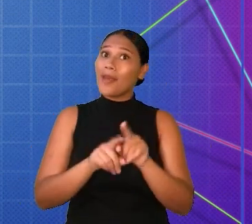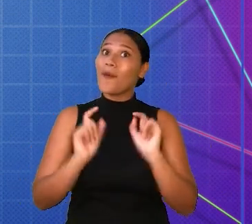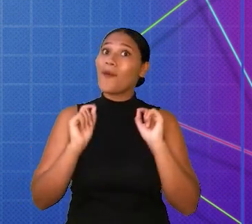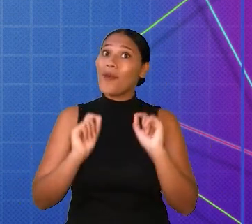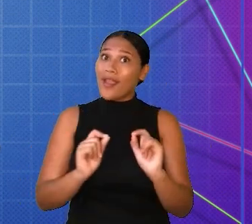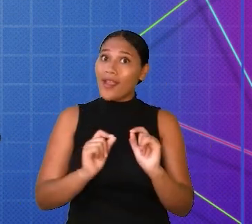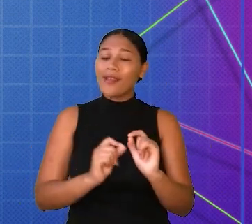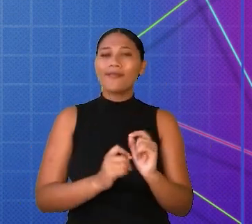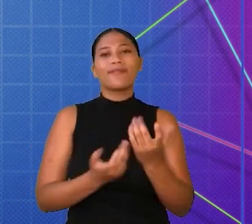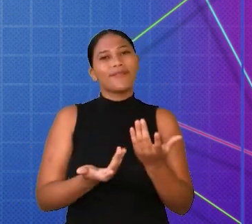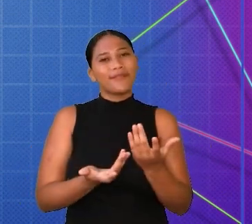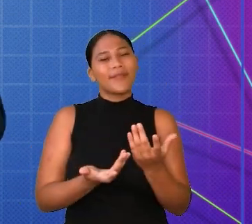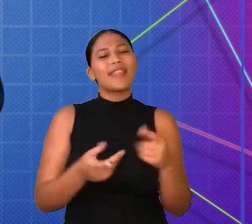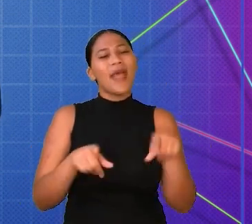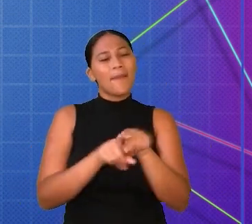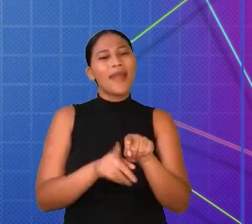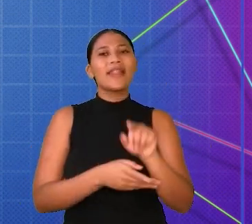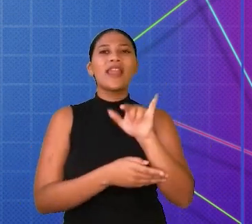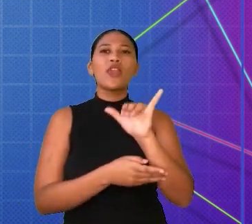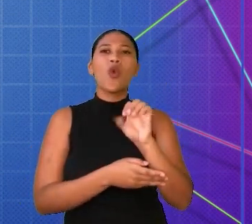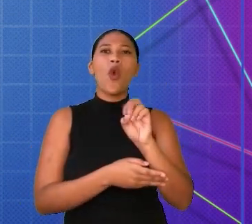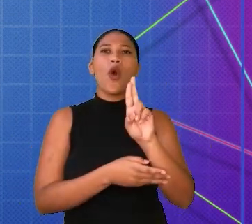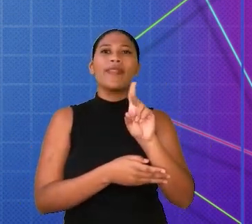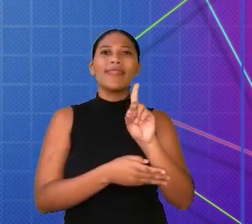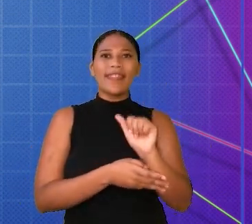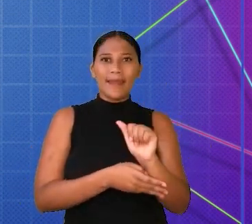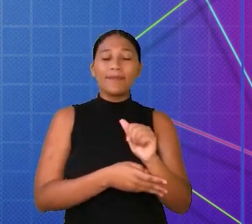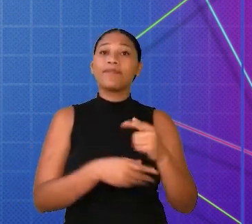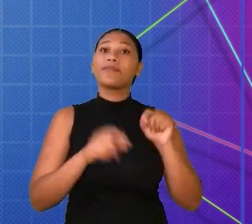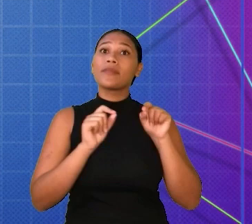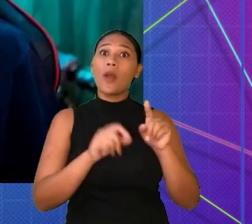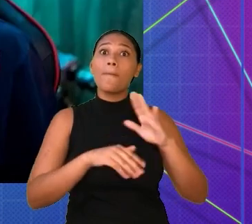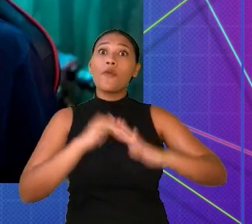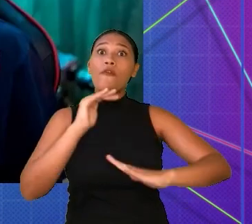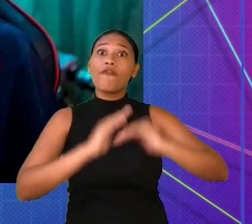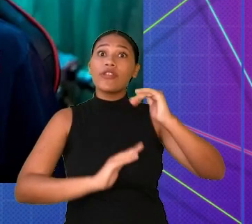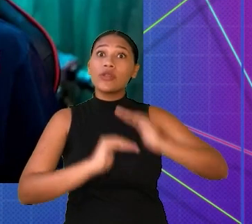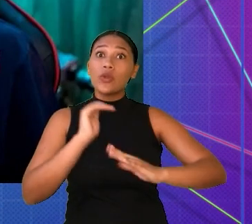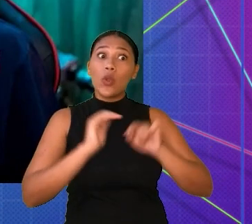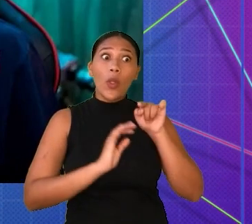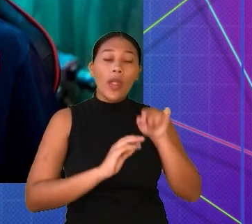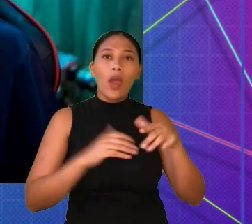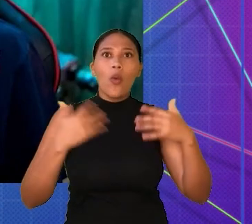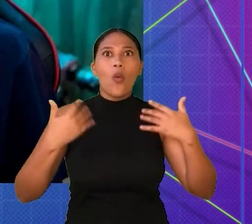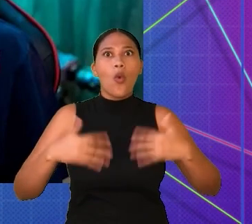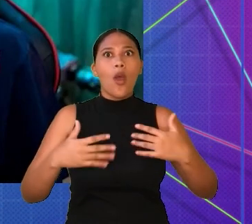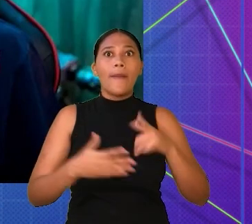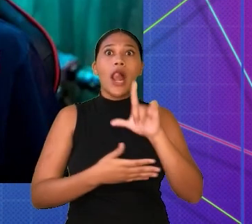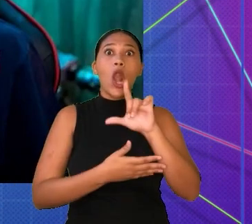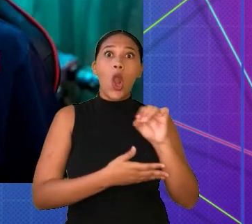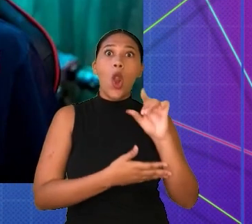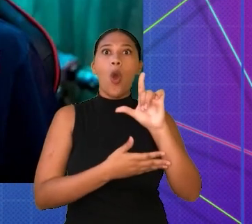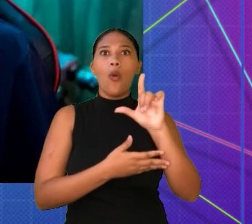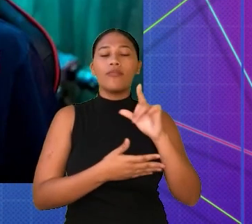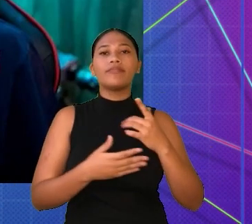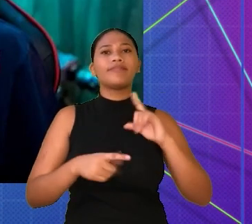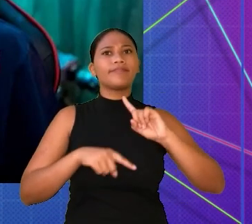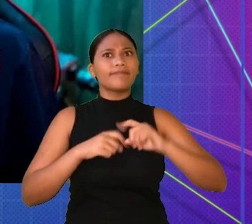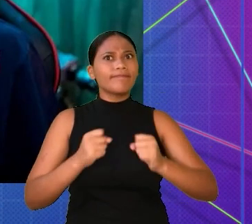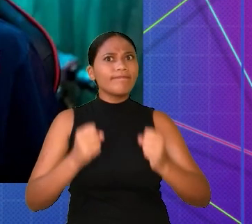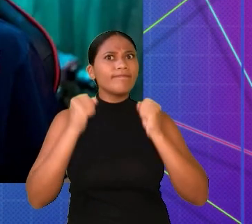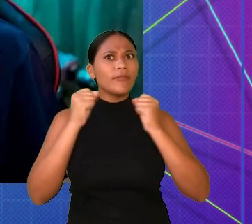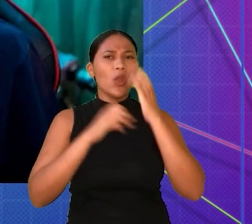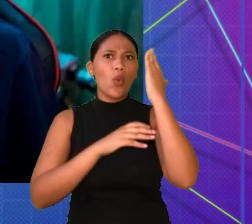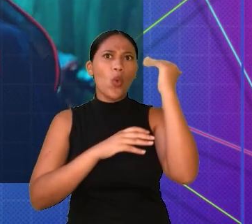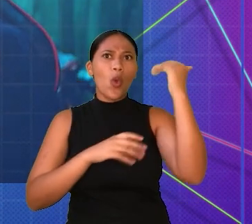de audiência. E por fim, mas não menos importante, nós temos também o Yoda, que começou como jogador profissional, mas nesse caso